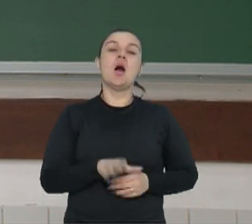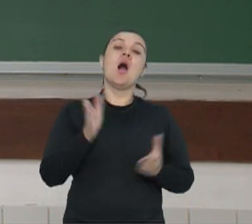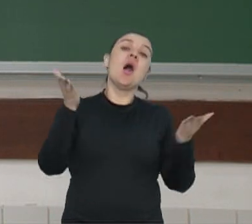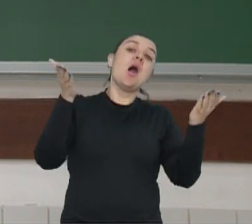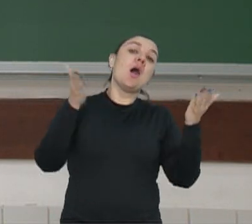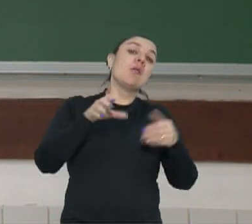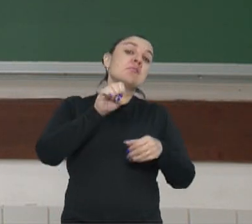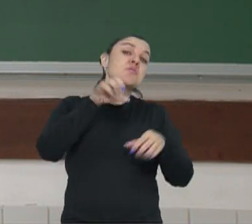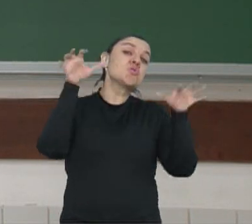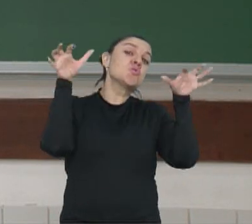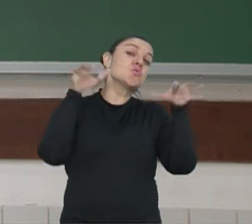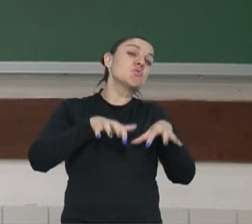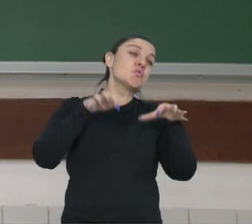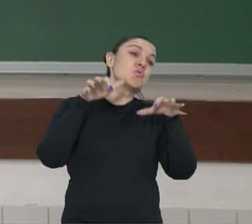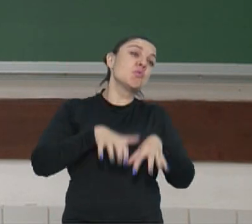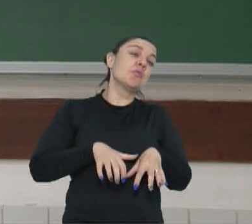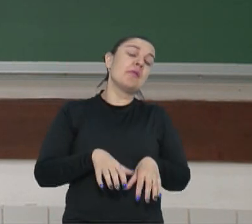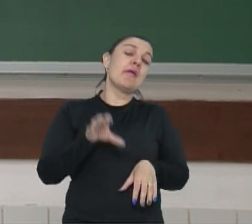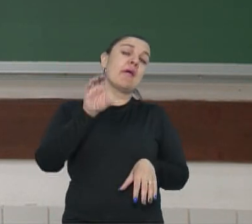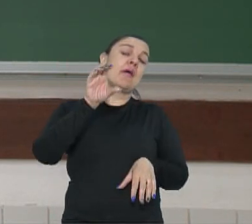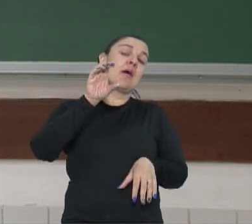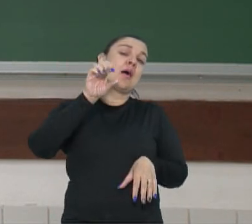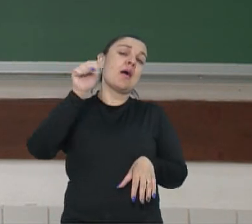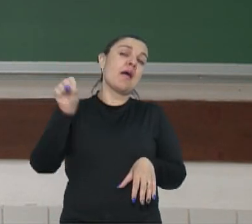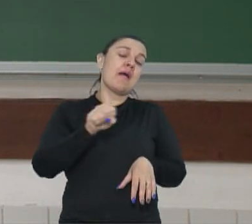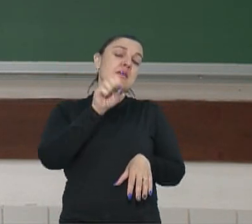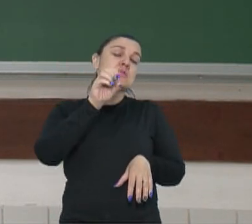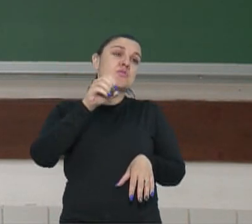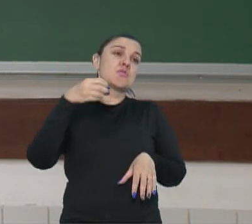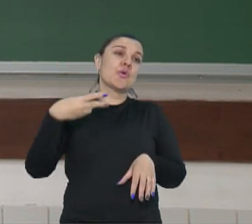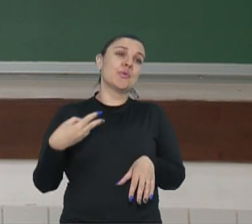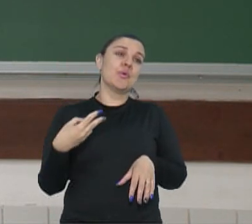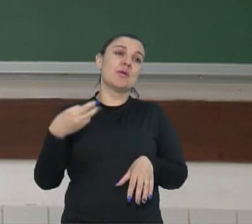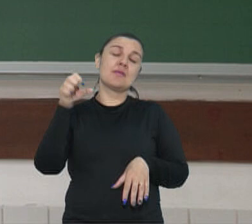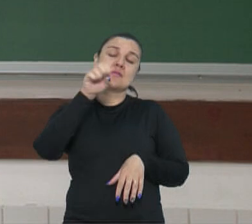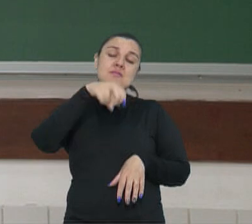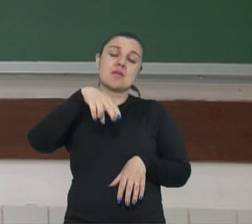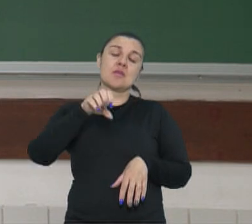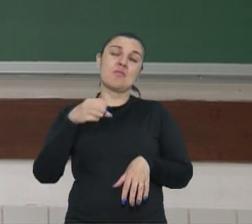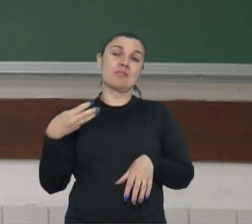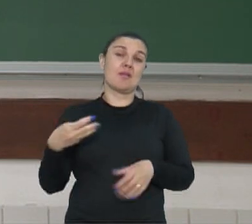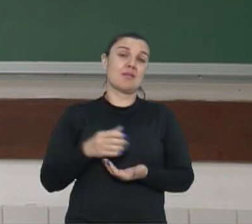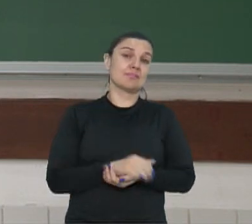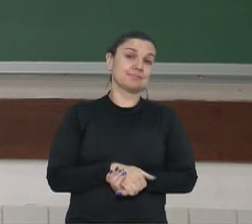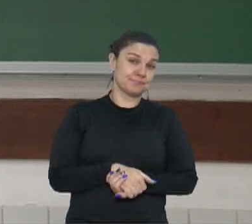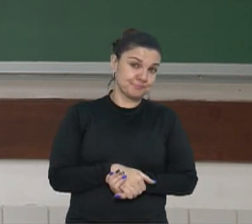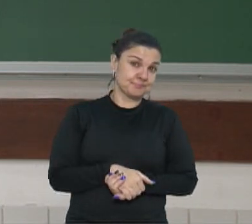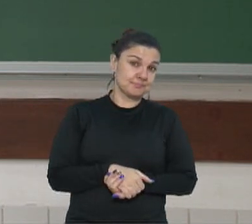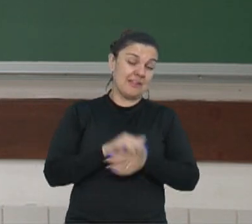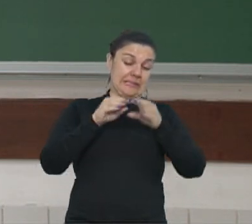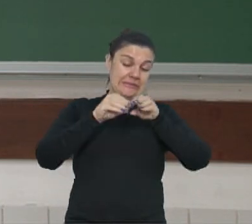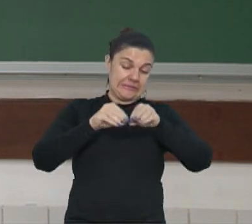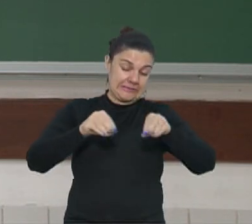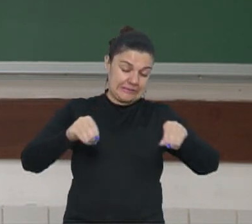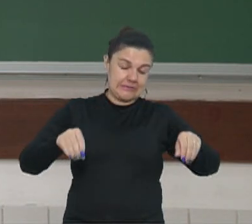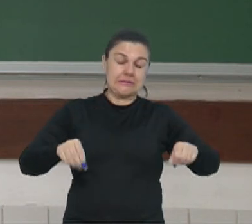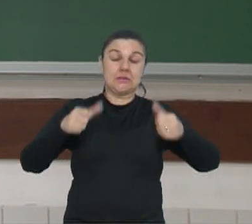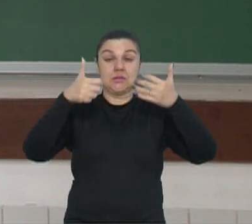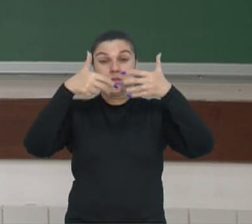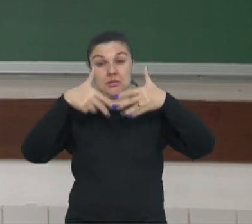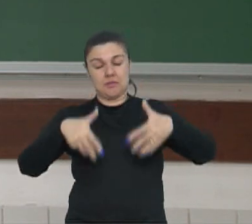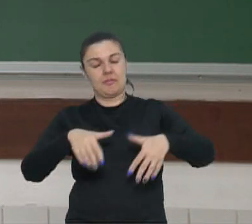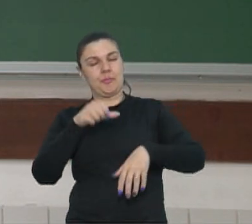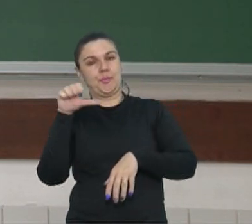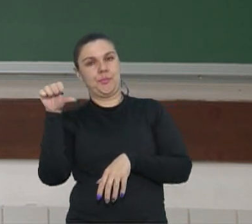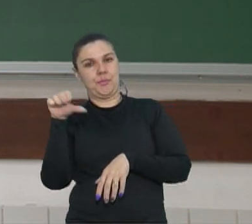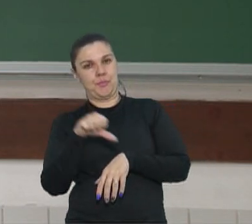se essa chuva tiver recheada de óxido de enxofre e óxido de nitrogênio, vai acidificar e vai acidificar muito mais esse